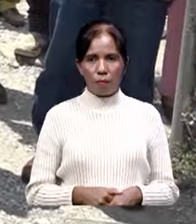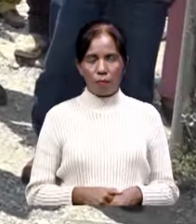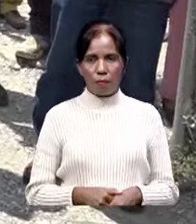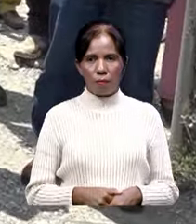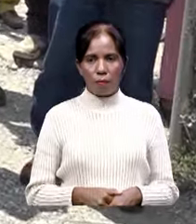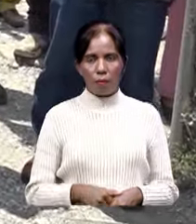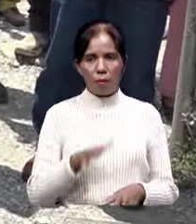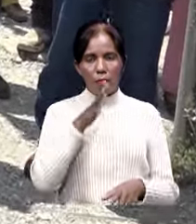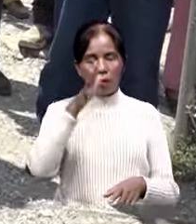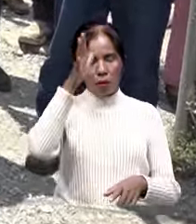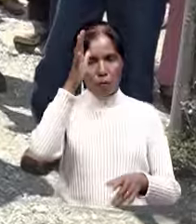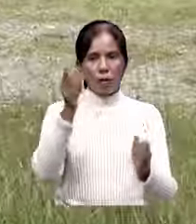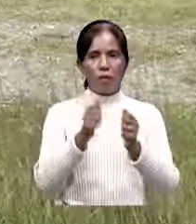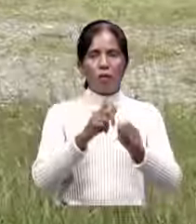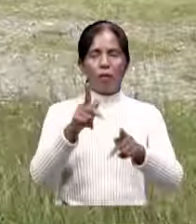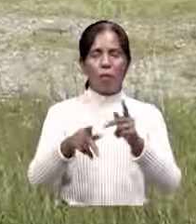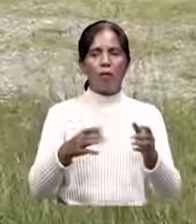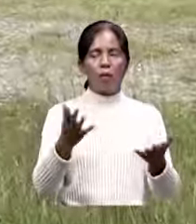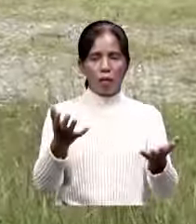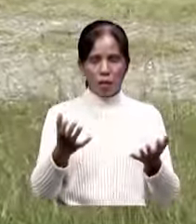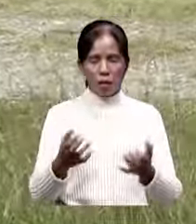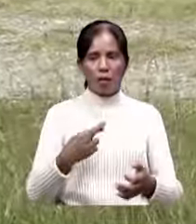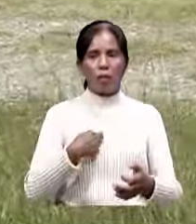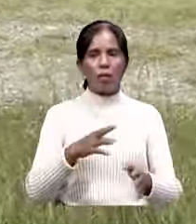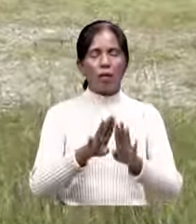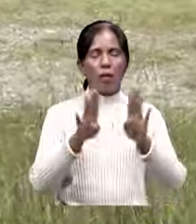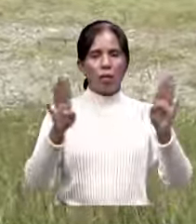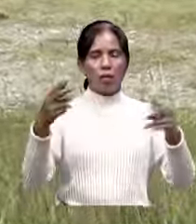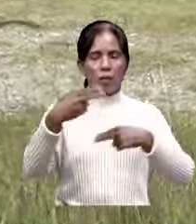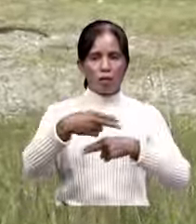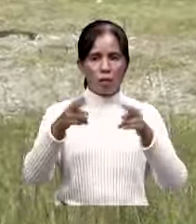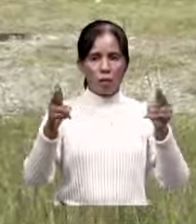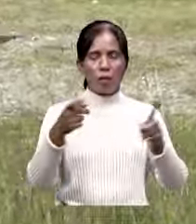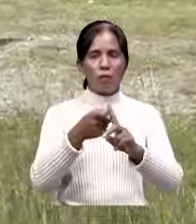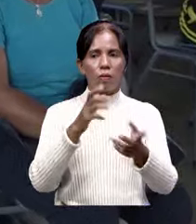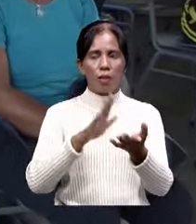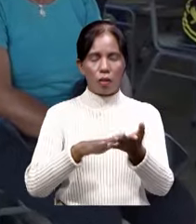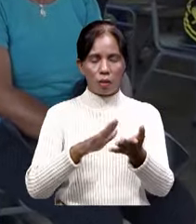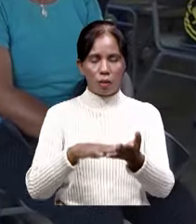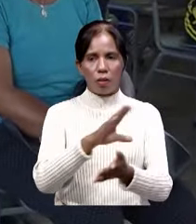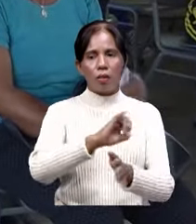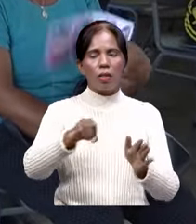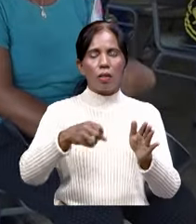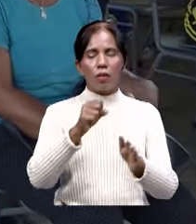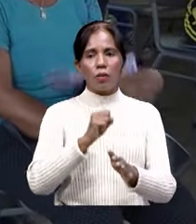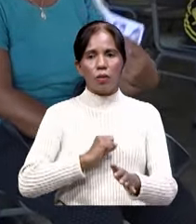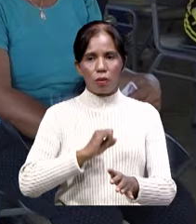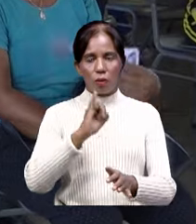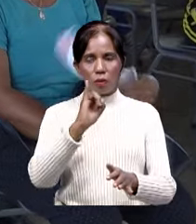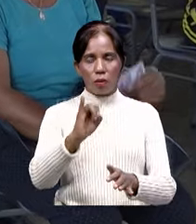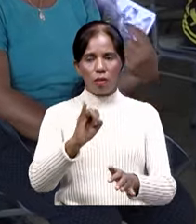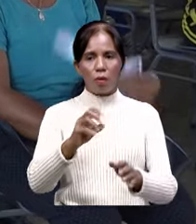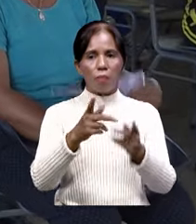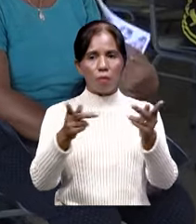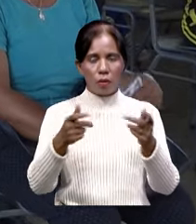Inan Aman autoridade sira o iniciativa RASIC, loque classe paralelo se a escola secundária geral Suai e a posto